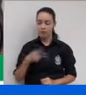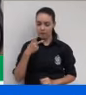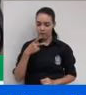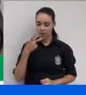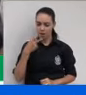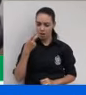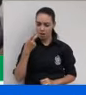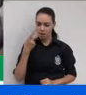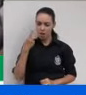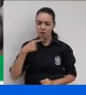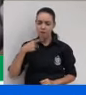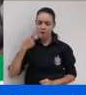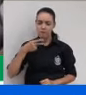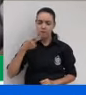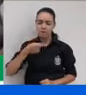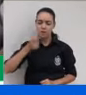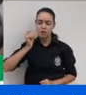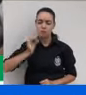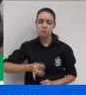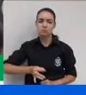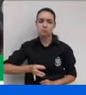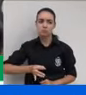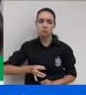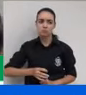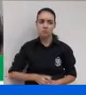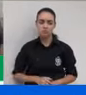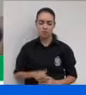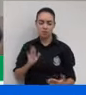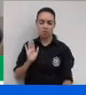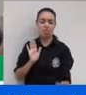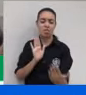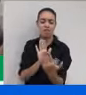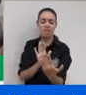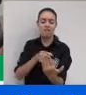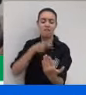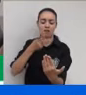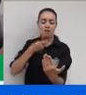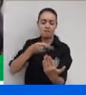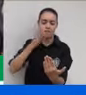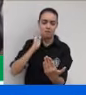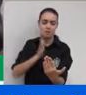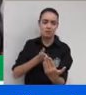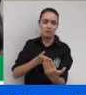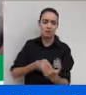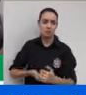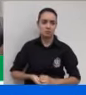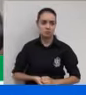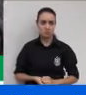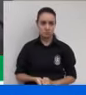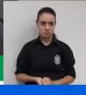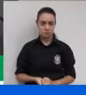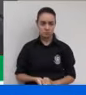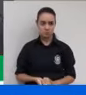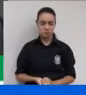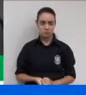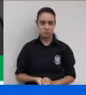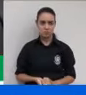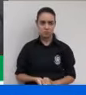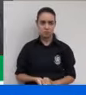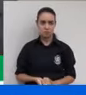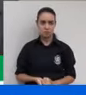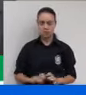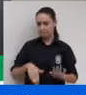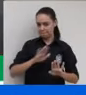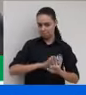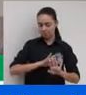homem eu digo na cara dele não gosto de falar de ninguém por trás não eu gosto no Tet a Tete na porque o seguinte Porque é